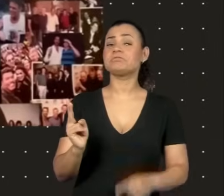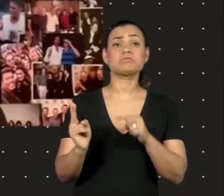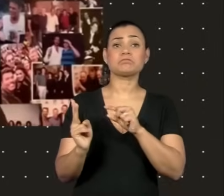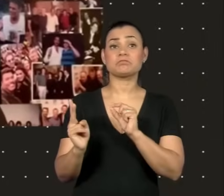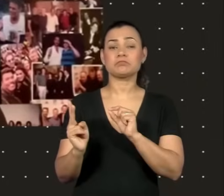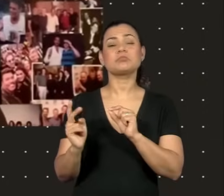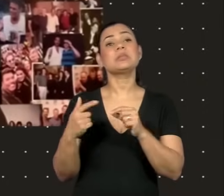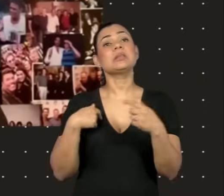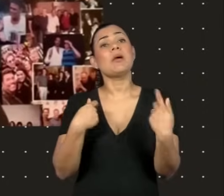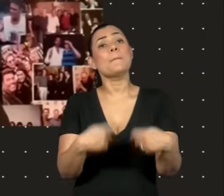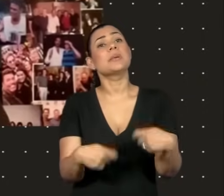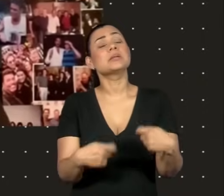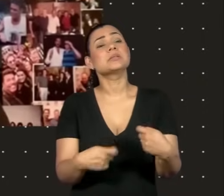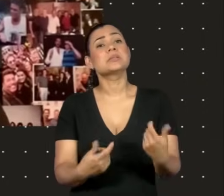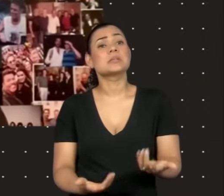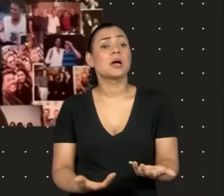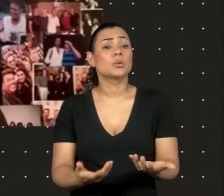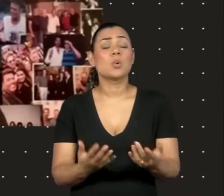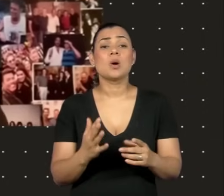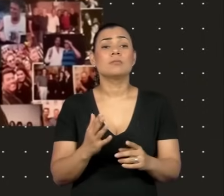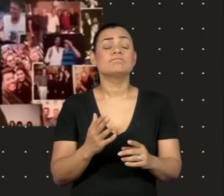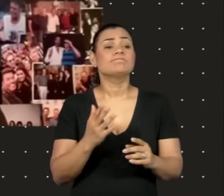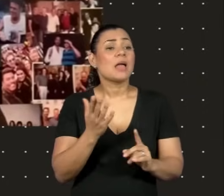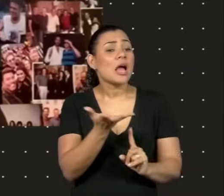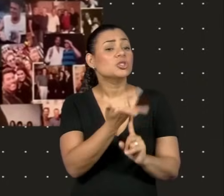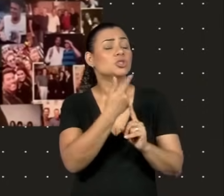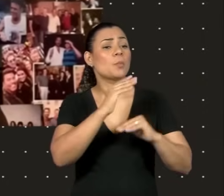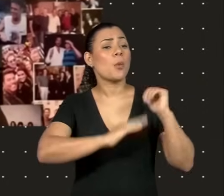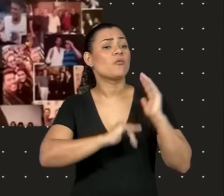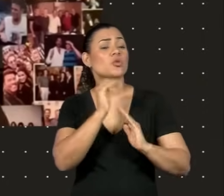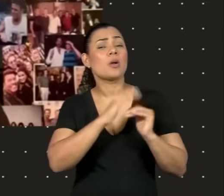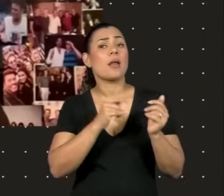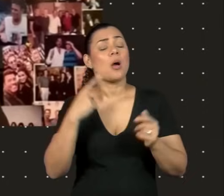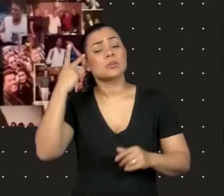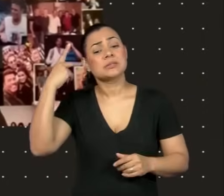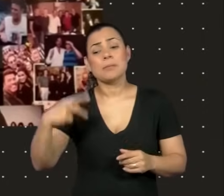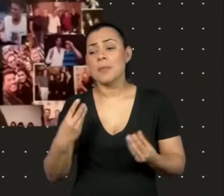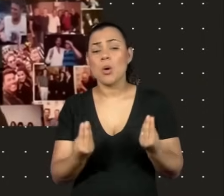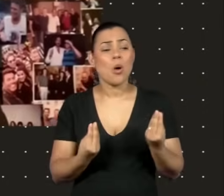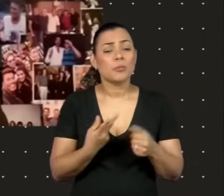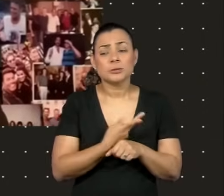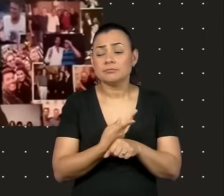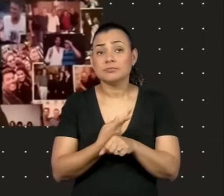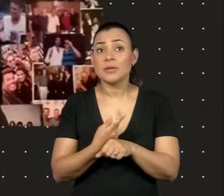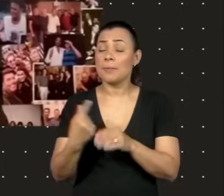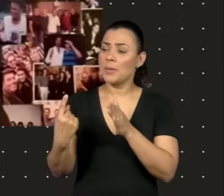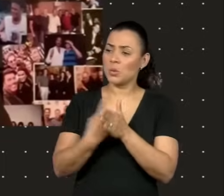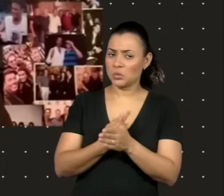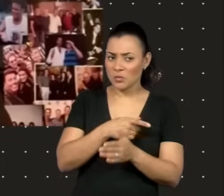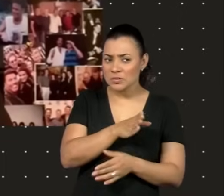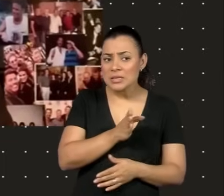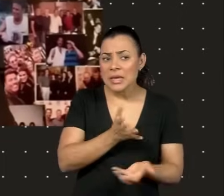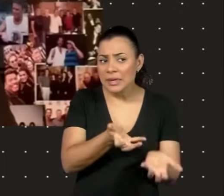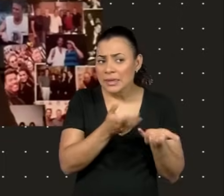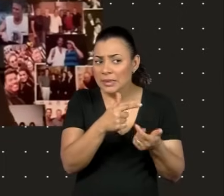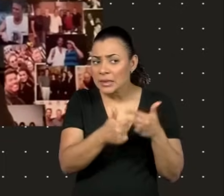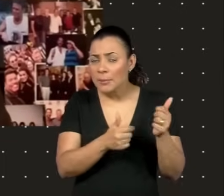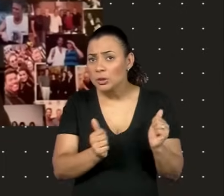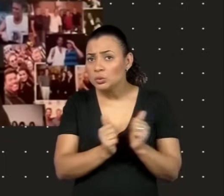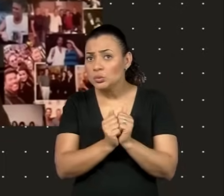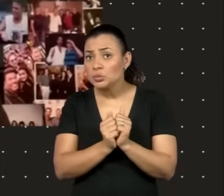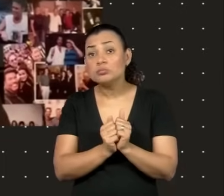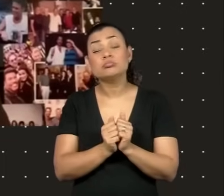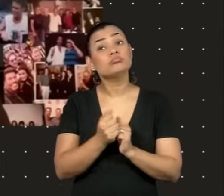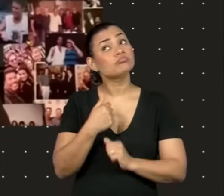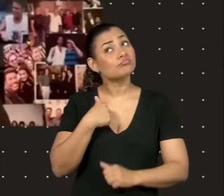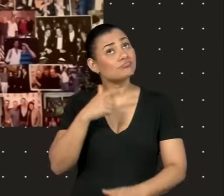ele estava precisando de um produtor artístico em São Paulo. E o Poladin perguntou para mim se eu gostaria de trabalhar na música e tal. Eu falei,